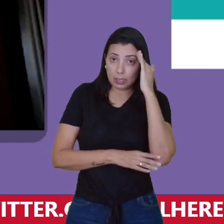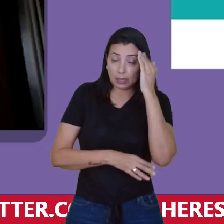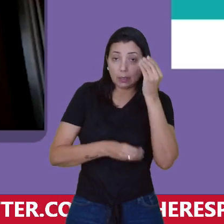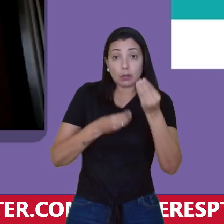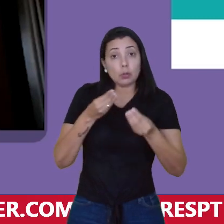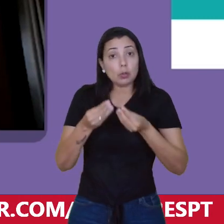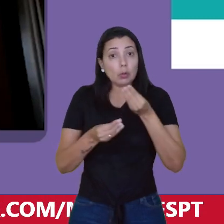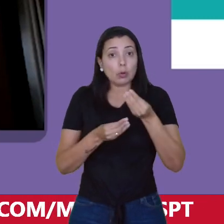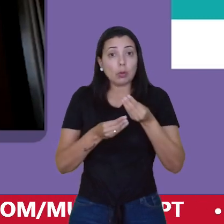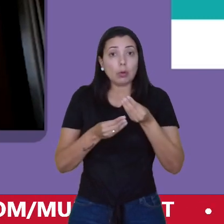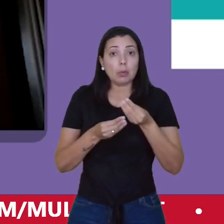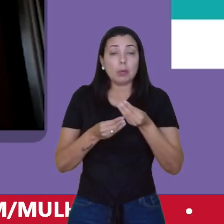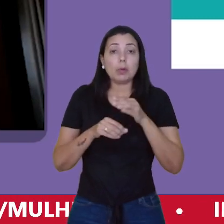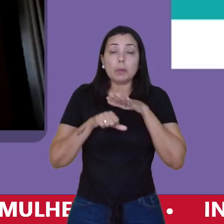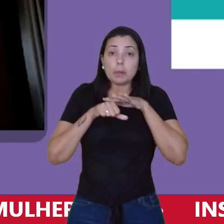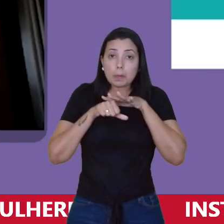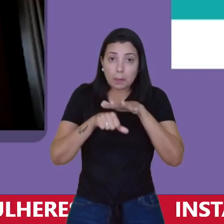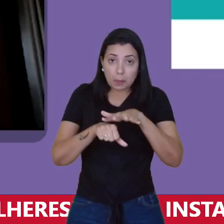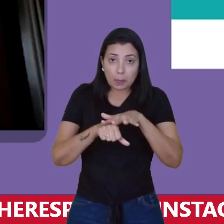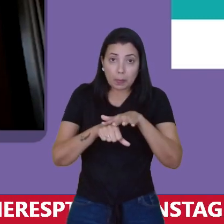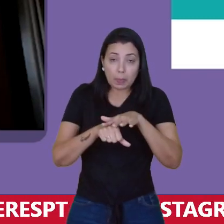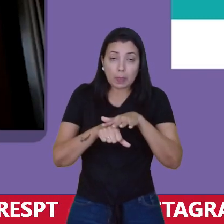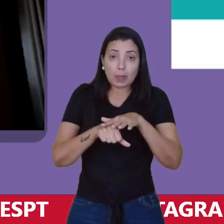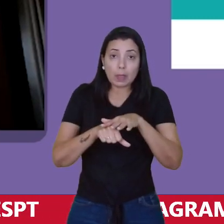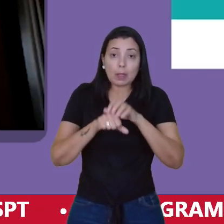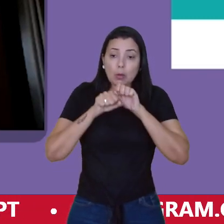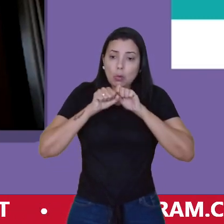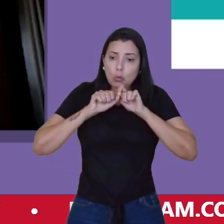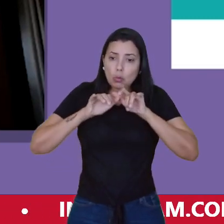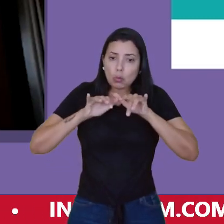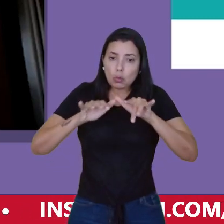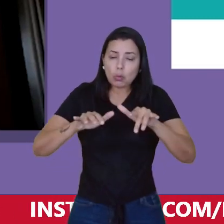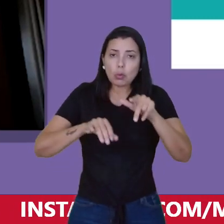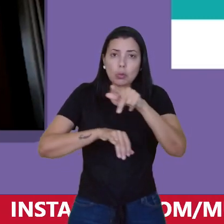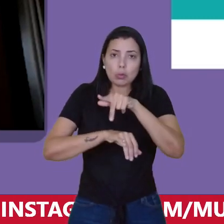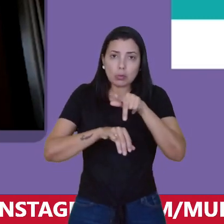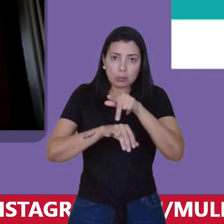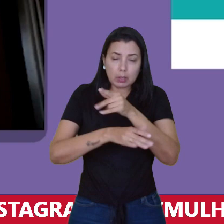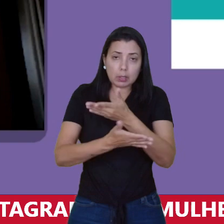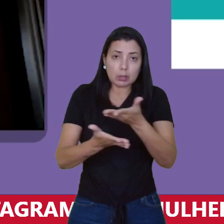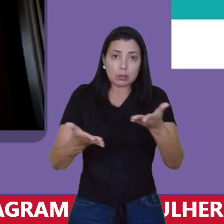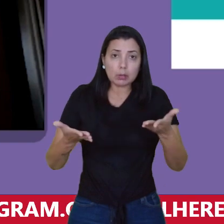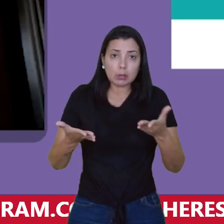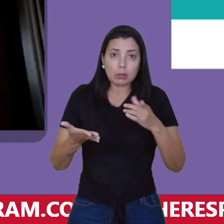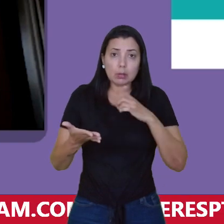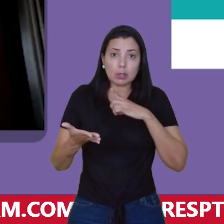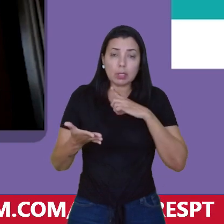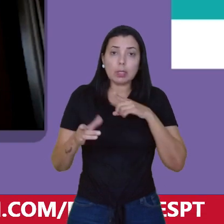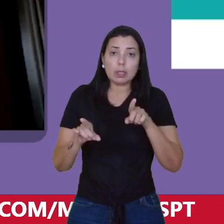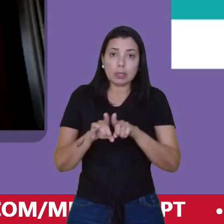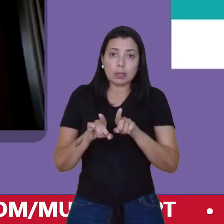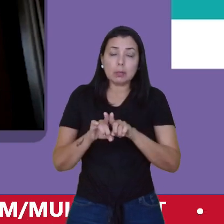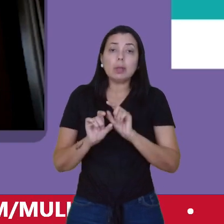forma como a pandemia se alastra em nossos países tem a